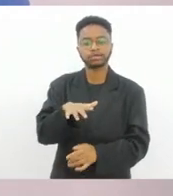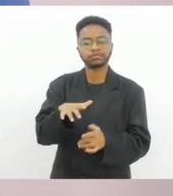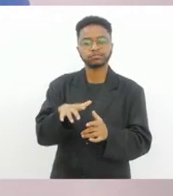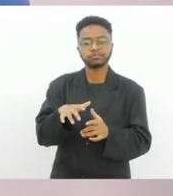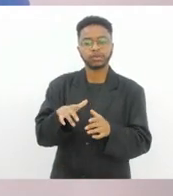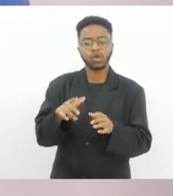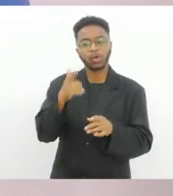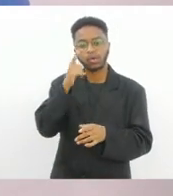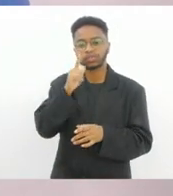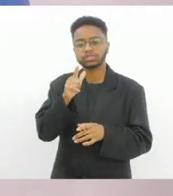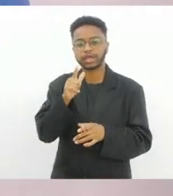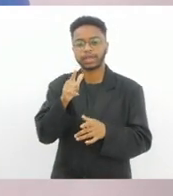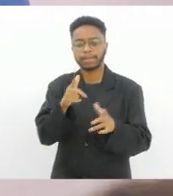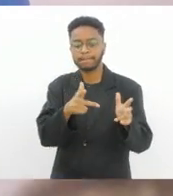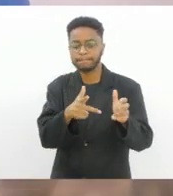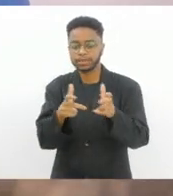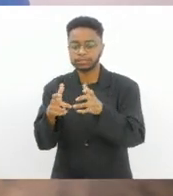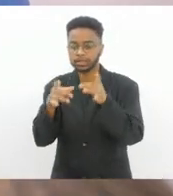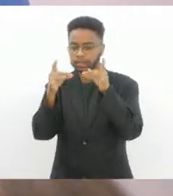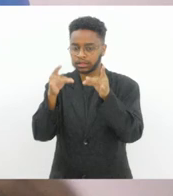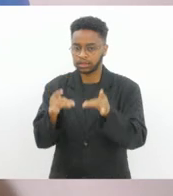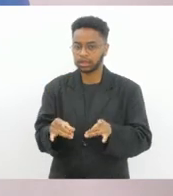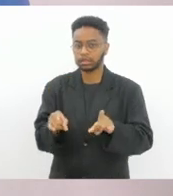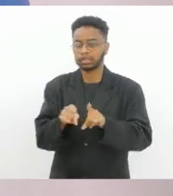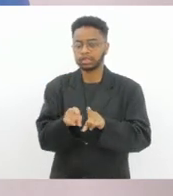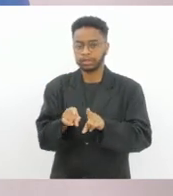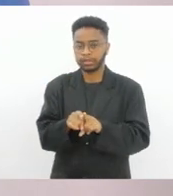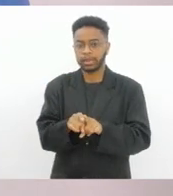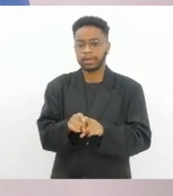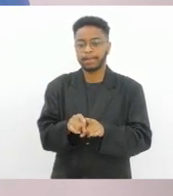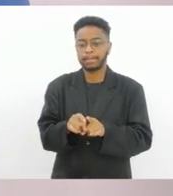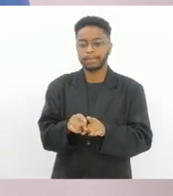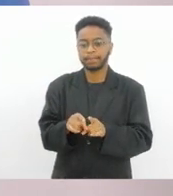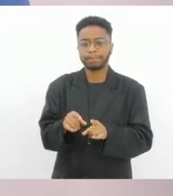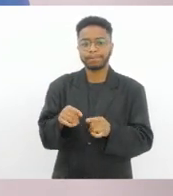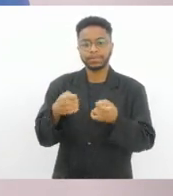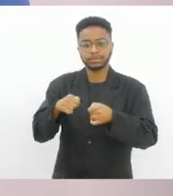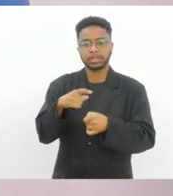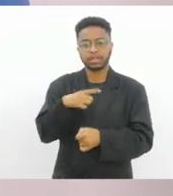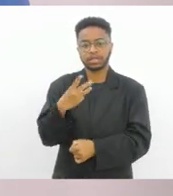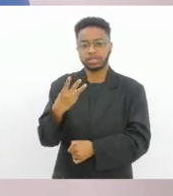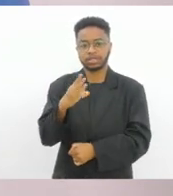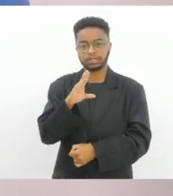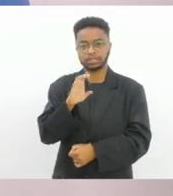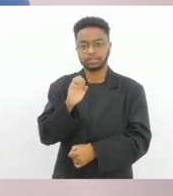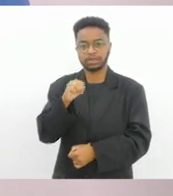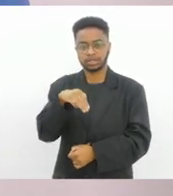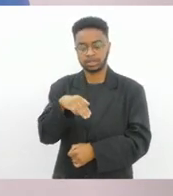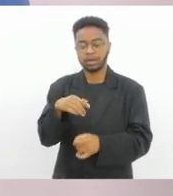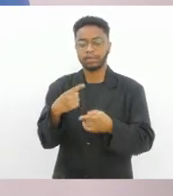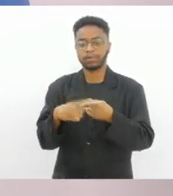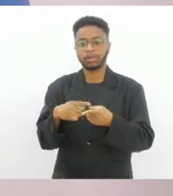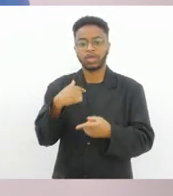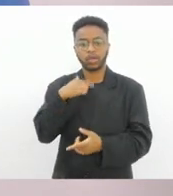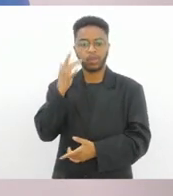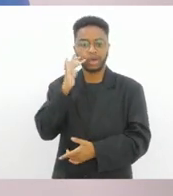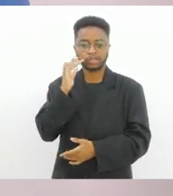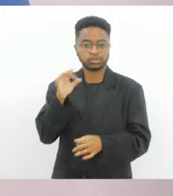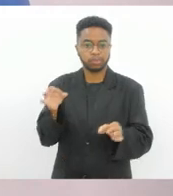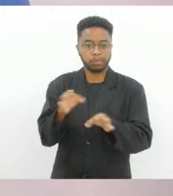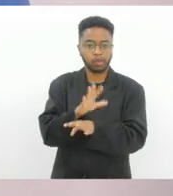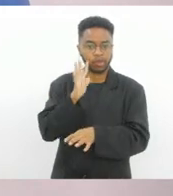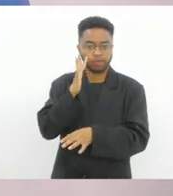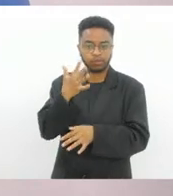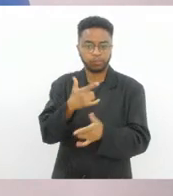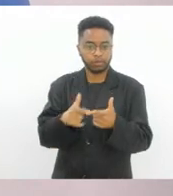é o de cobrar, né? Inclusive, a gente ter 3 CEANs, eu acho que não é o suficiente para a